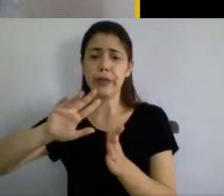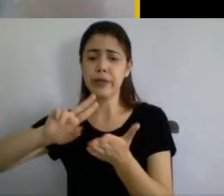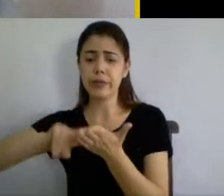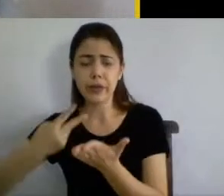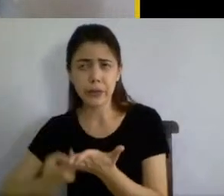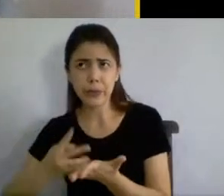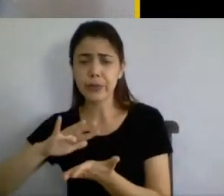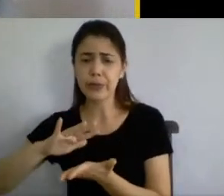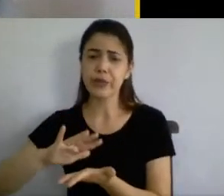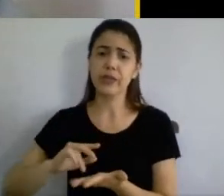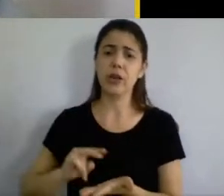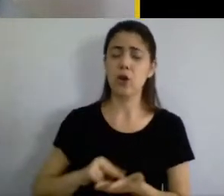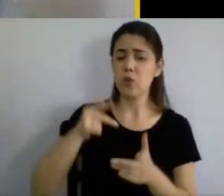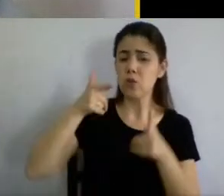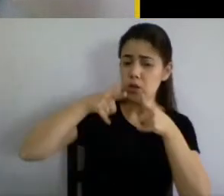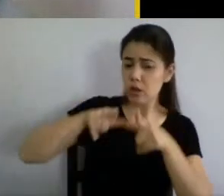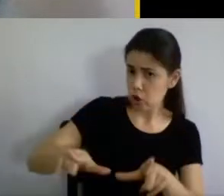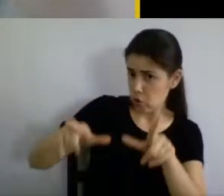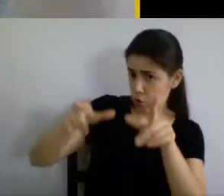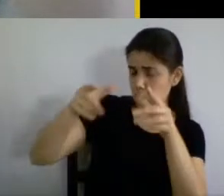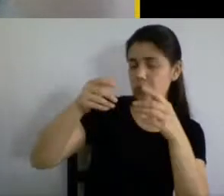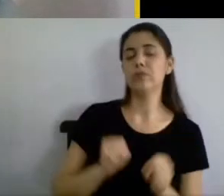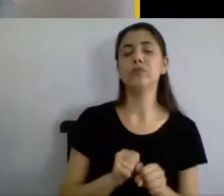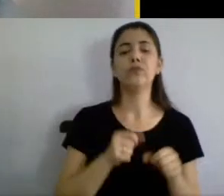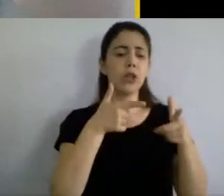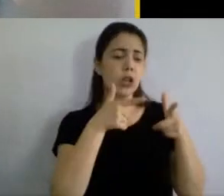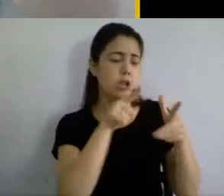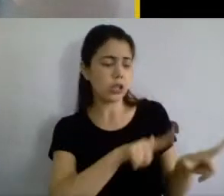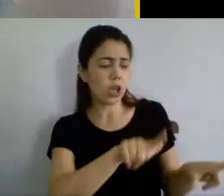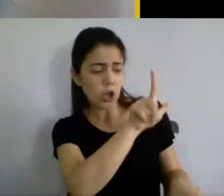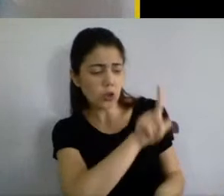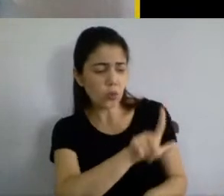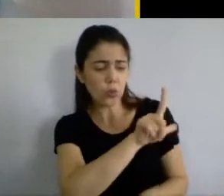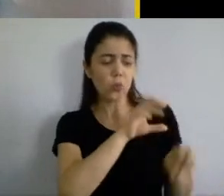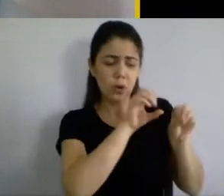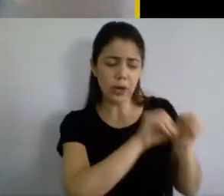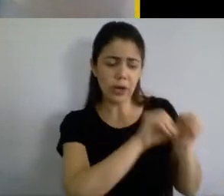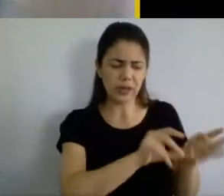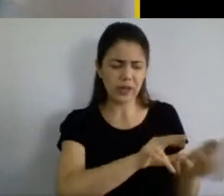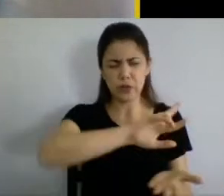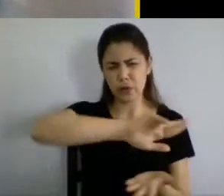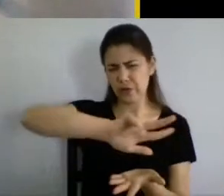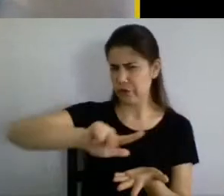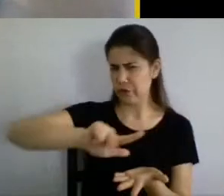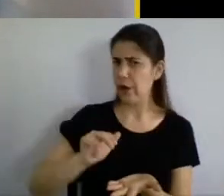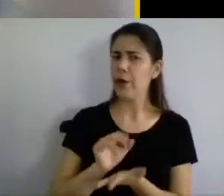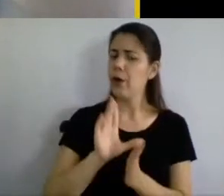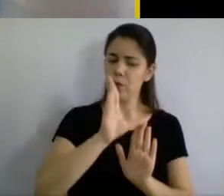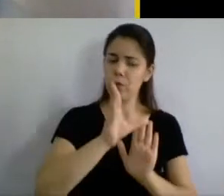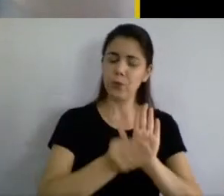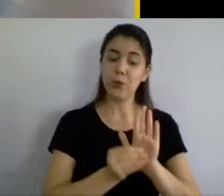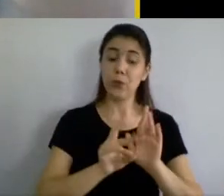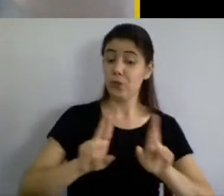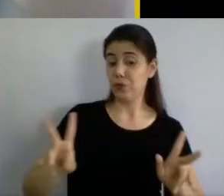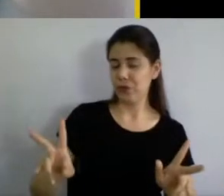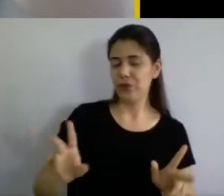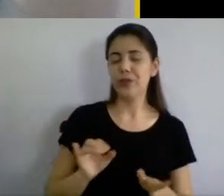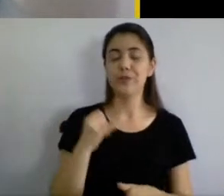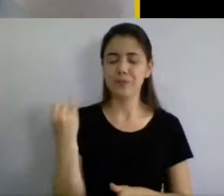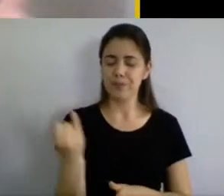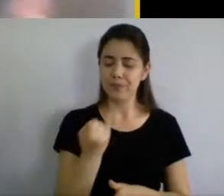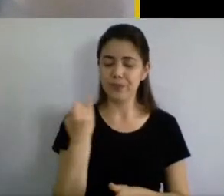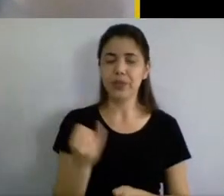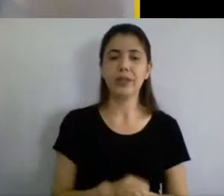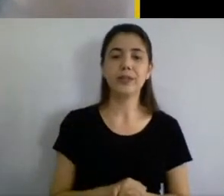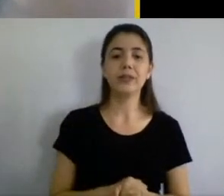na área de ensino. Então, toda semana a gente volta com conteúdos relevantes e com grandes especialistas. Né? Esse